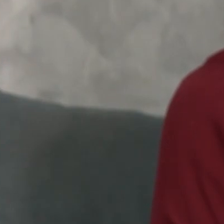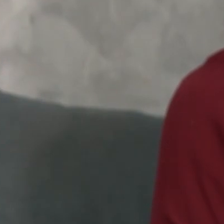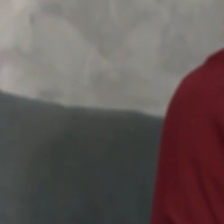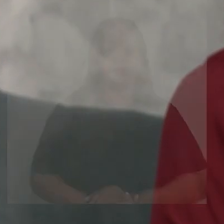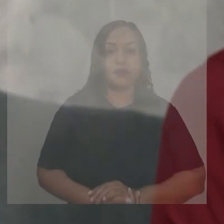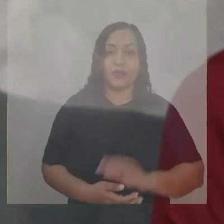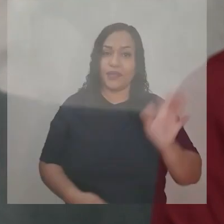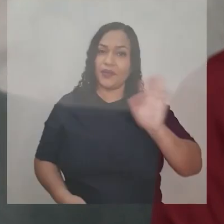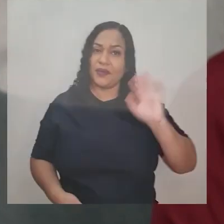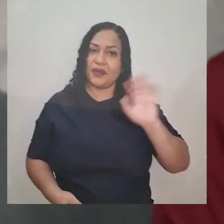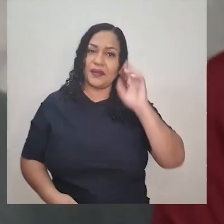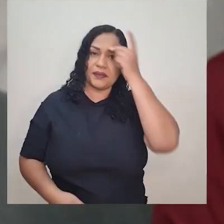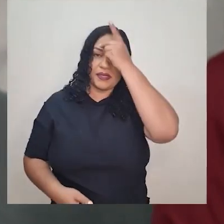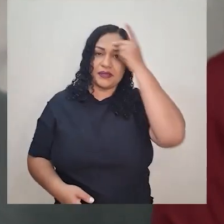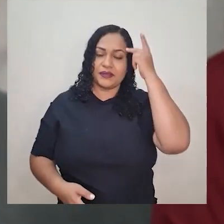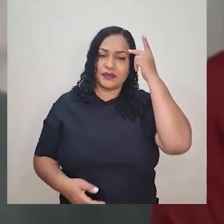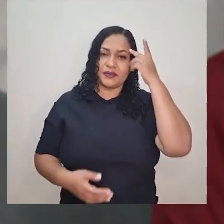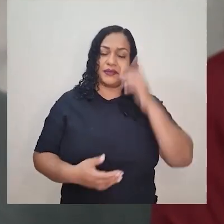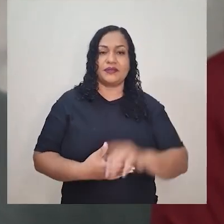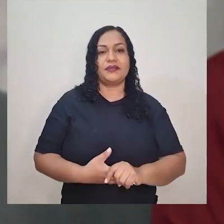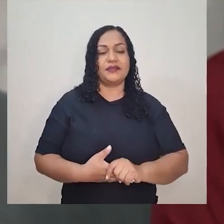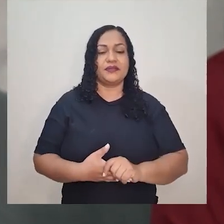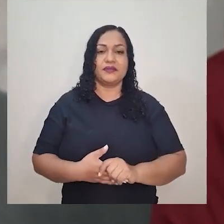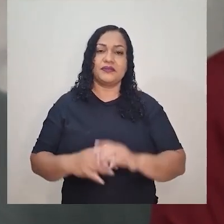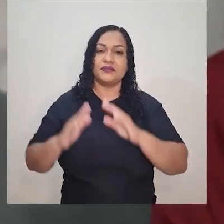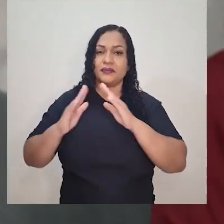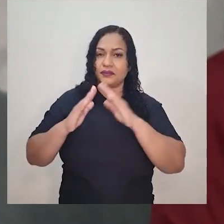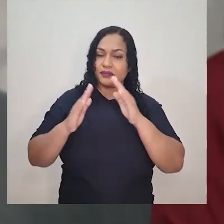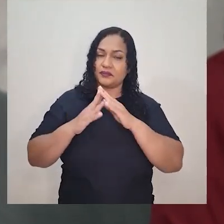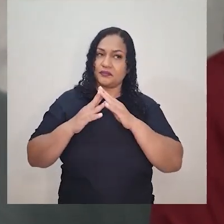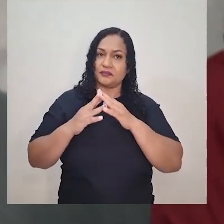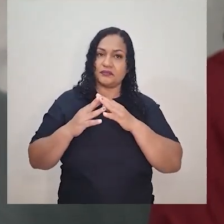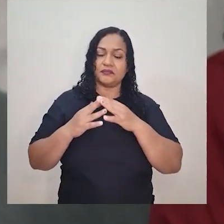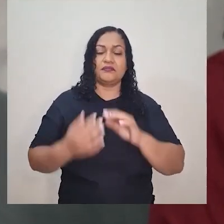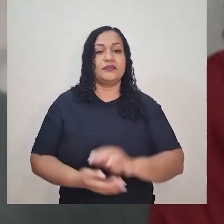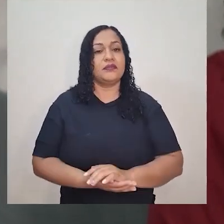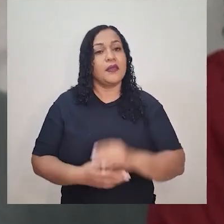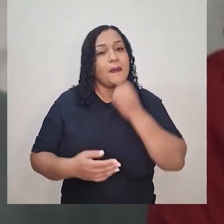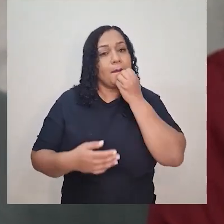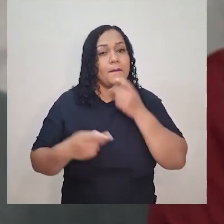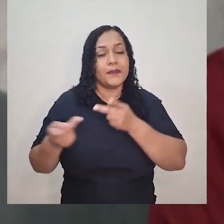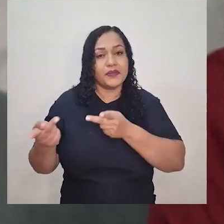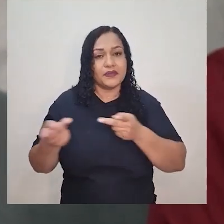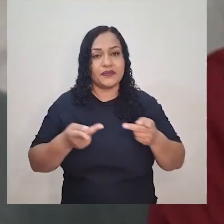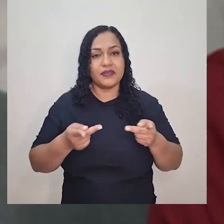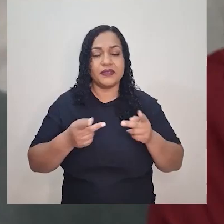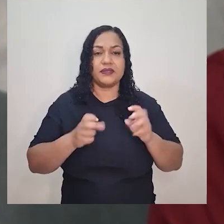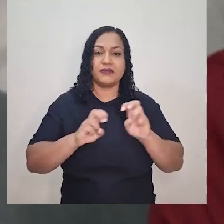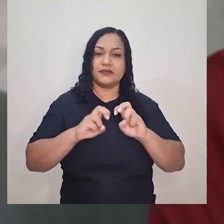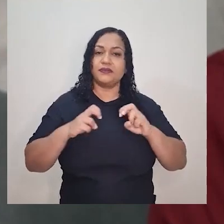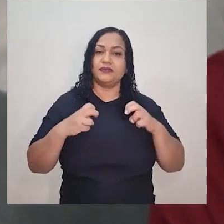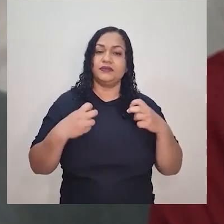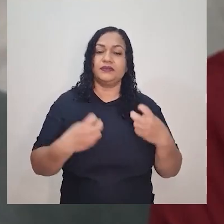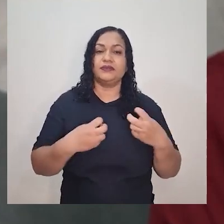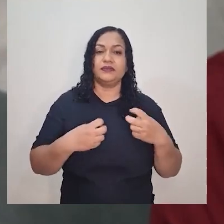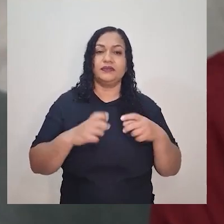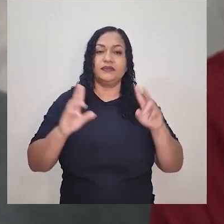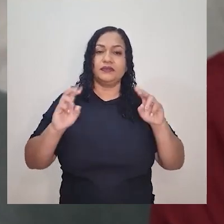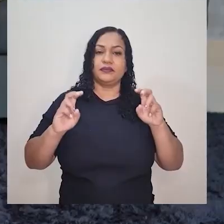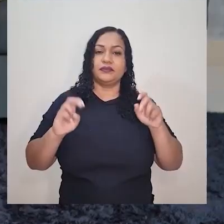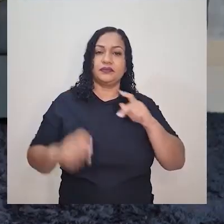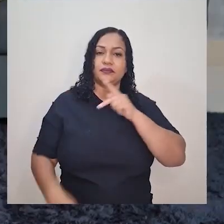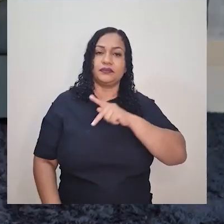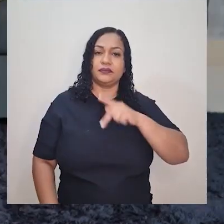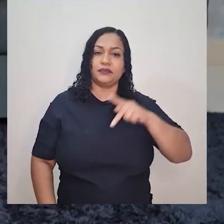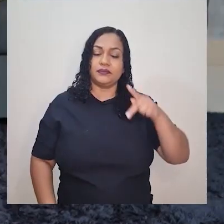Olá, pessoal de casa, sejam todos bem-vindos a essa roda de conversa sobre o projeto político-pedagógico. Eu sou a professora Kelly Mendes e